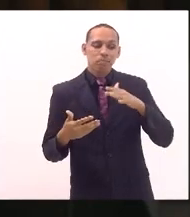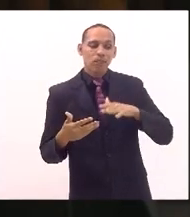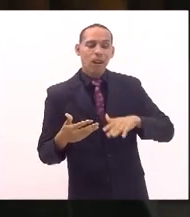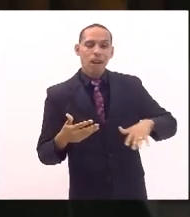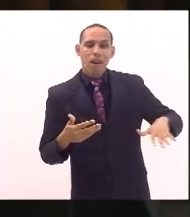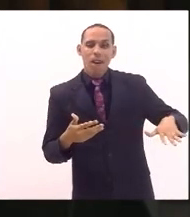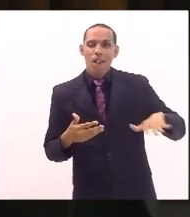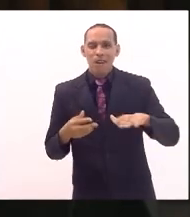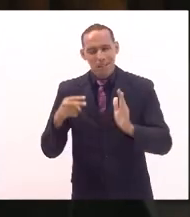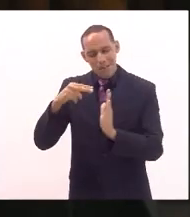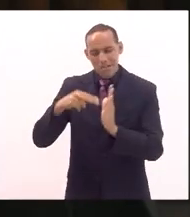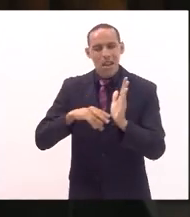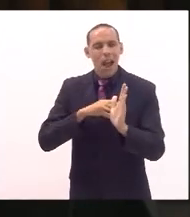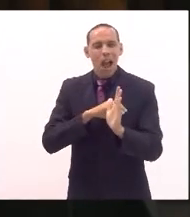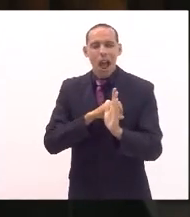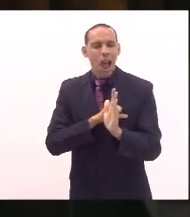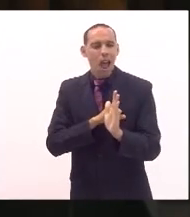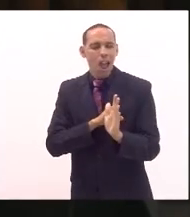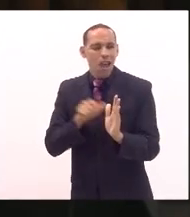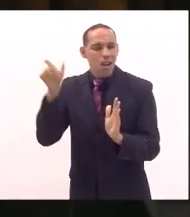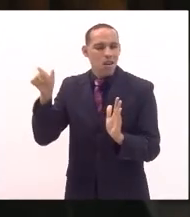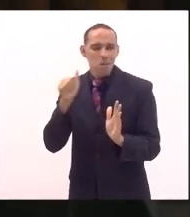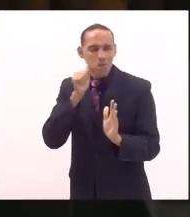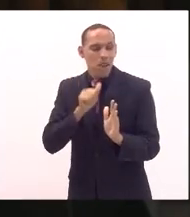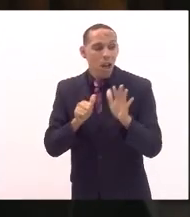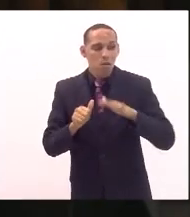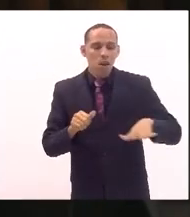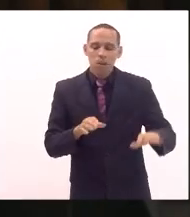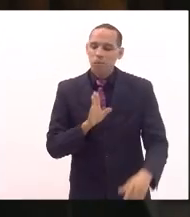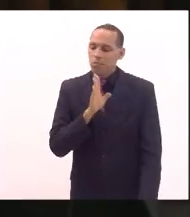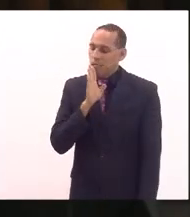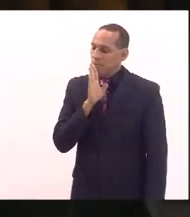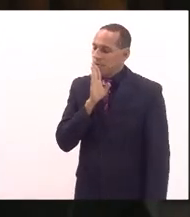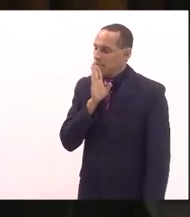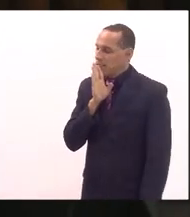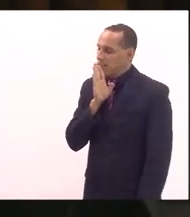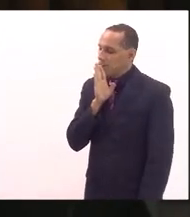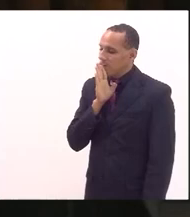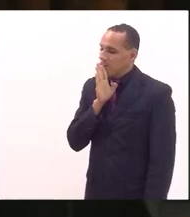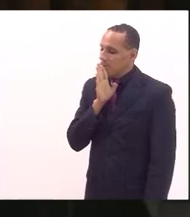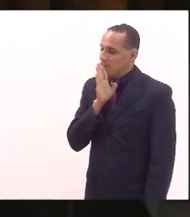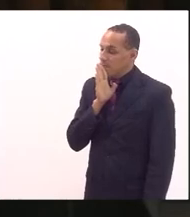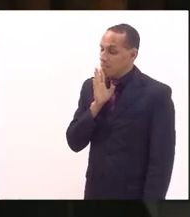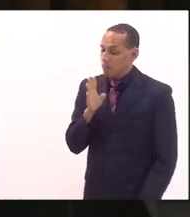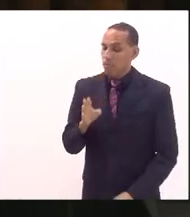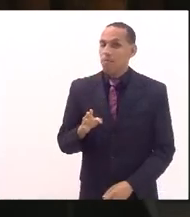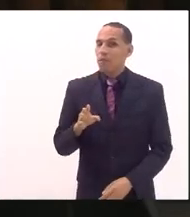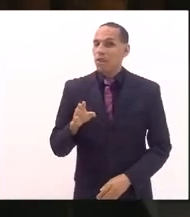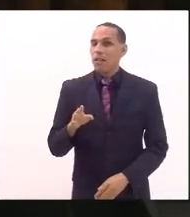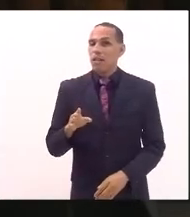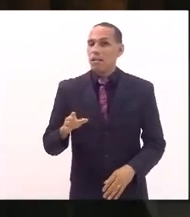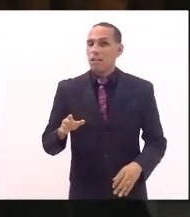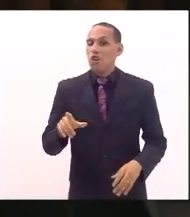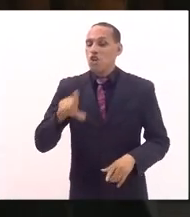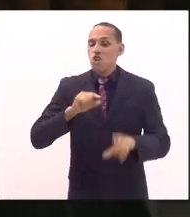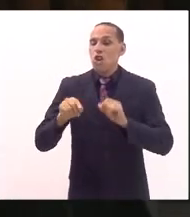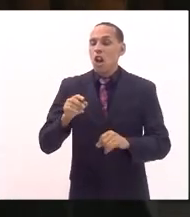declaração de amor que eu acabei de ler Ninguém fala nada é um silêncio uma indignação seletiva